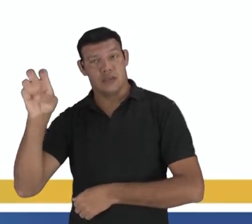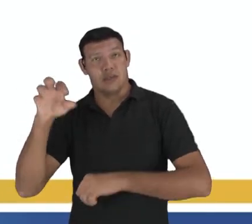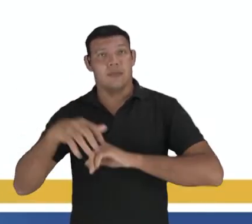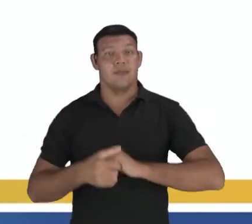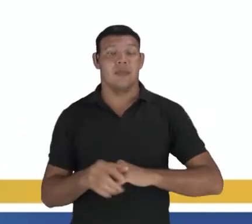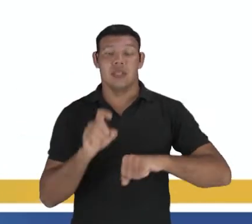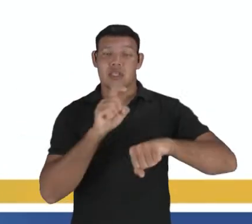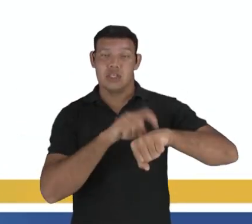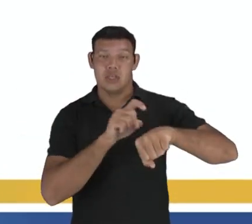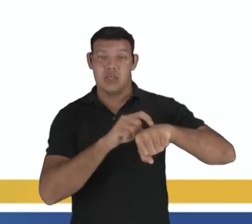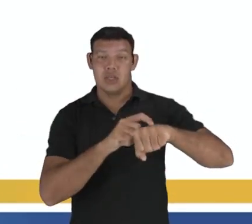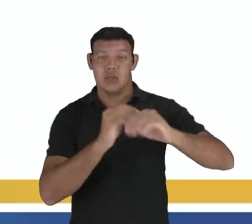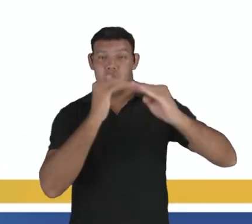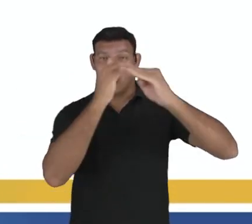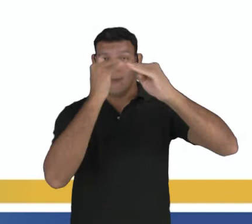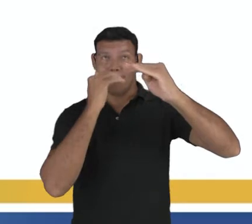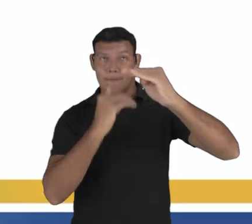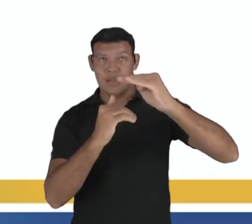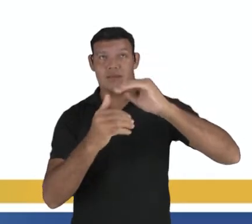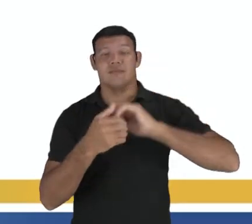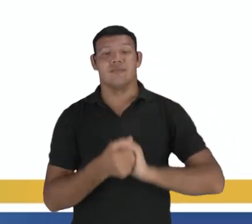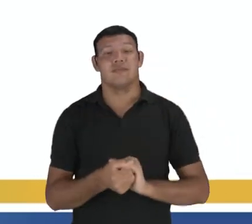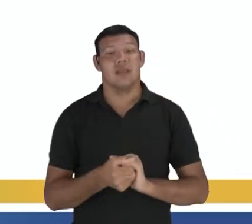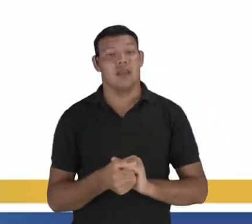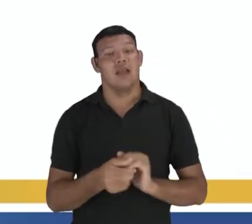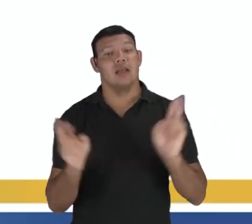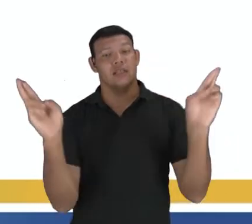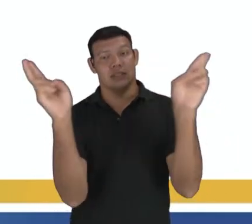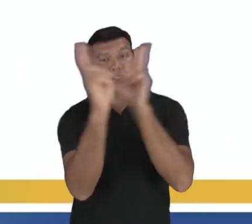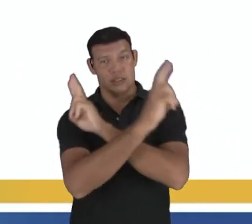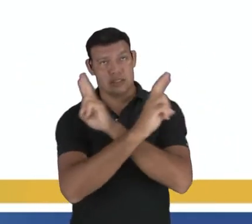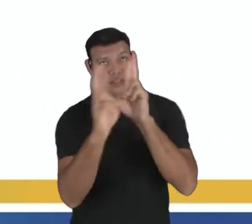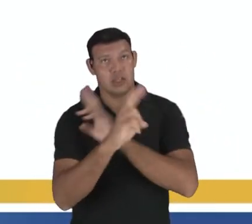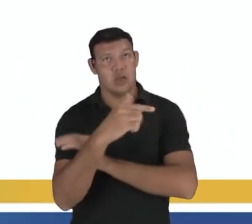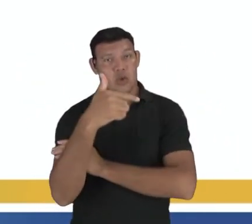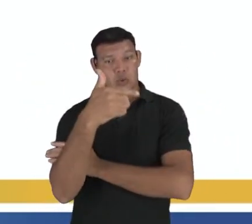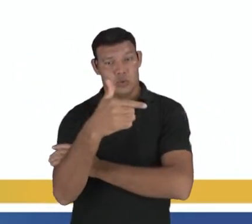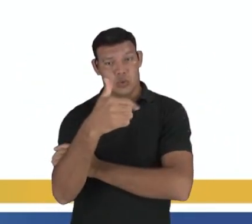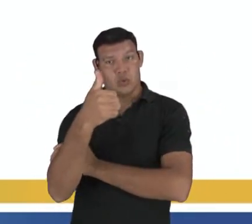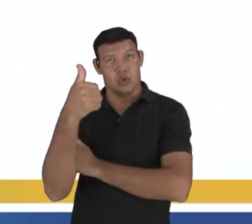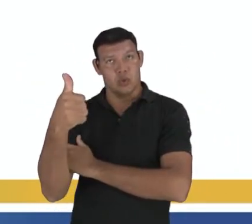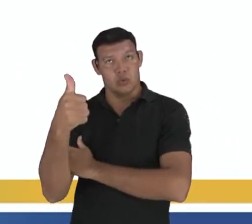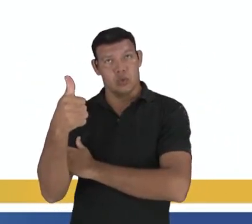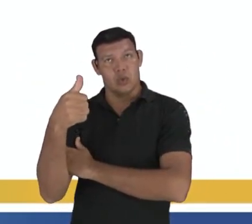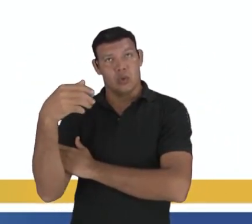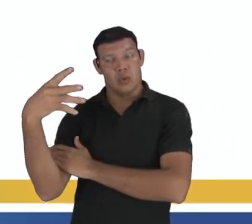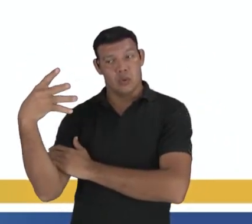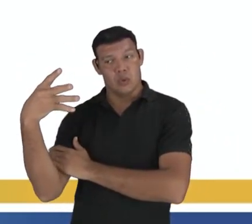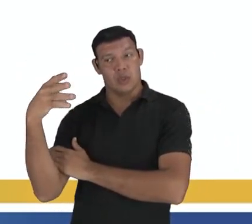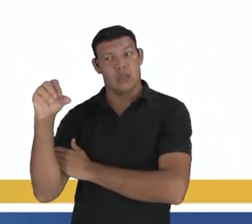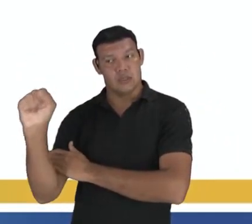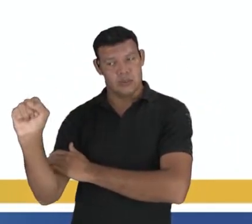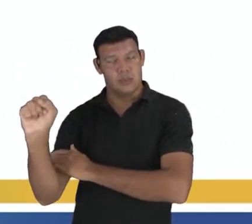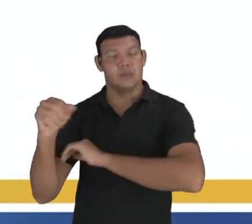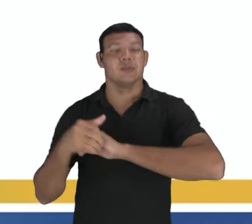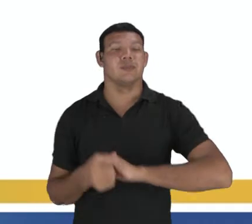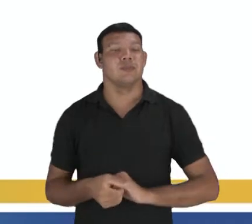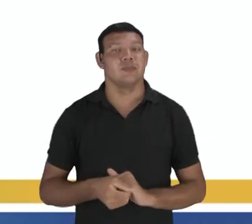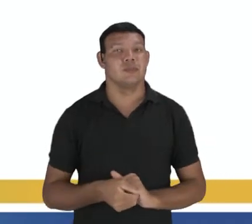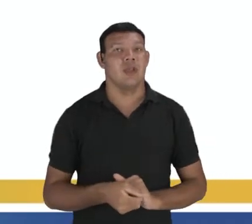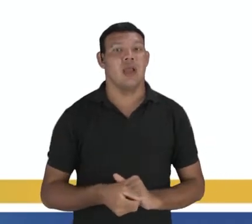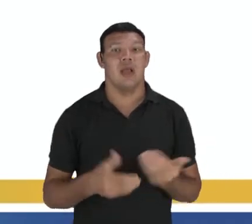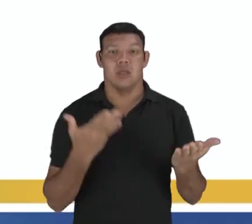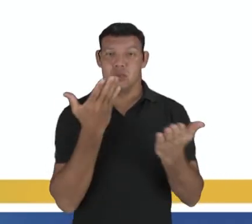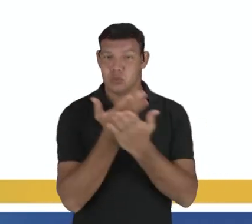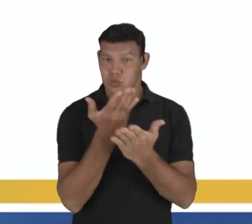Já no tempo abaixo, nós temos uma correlação de 2, 1, 4 e 8, onde nós vamos